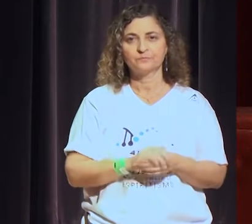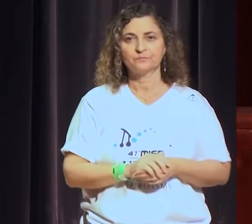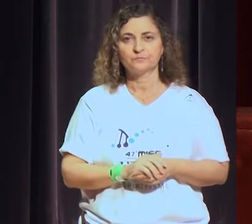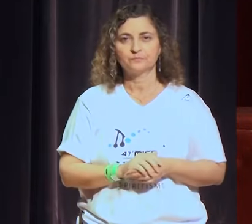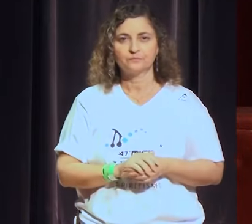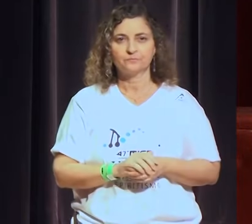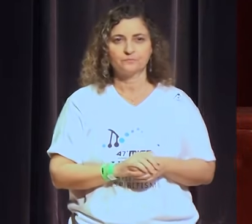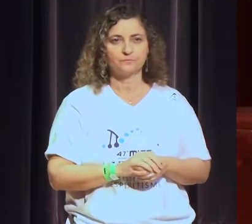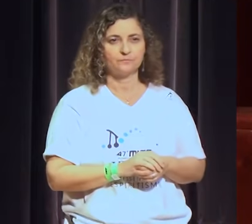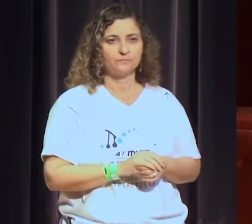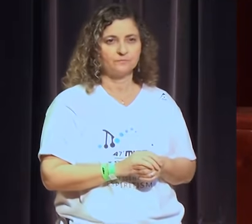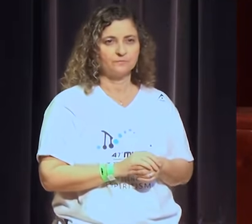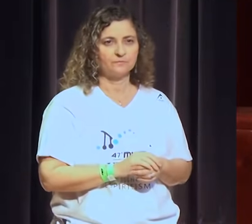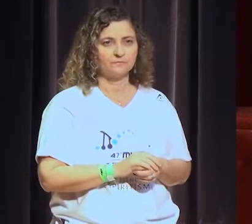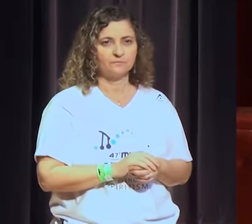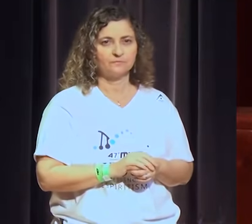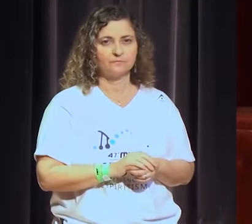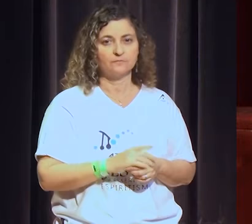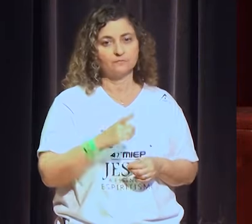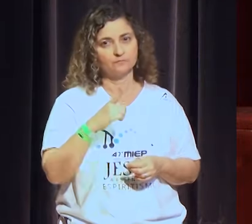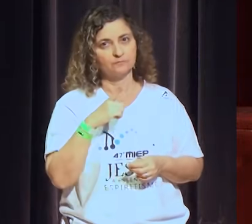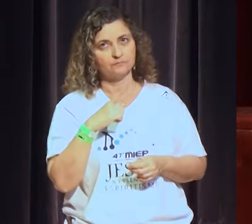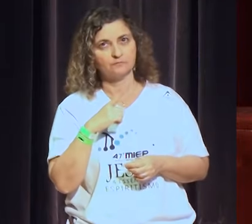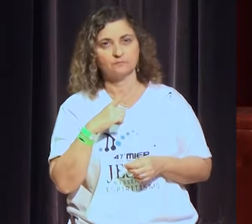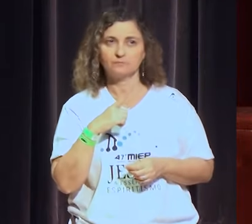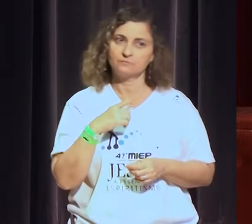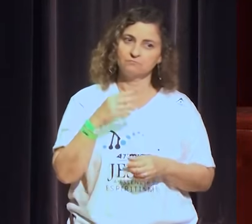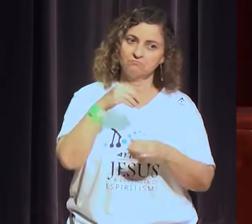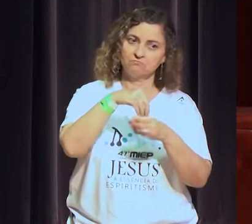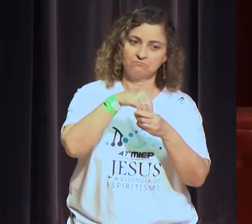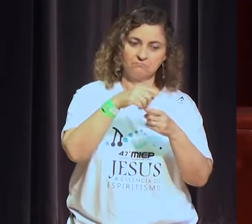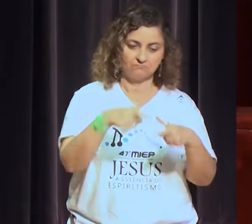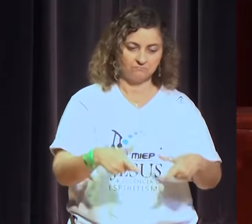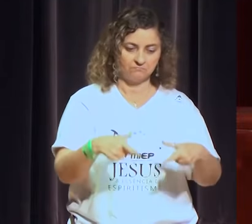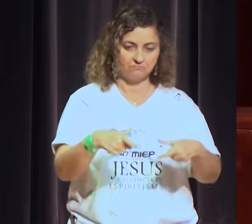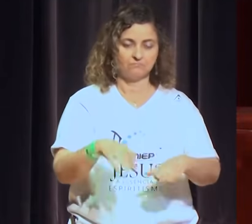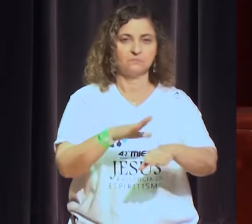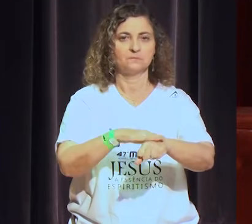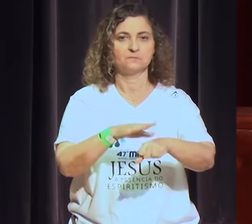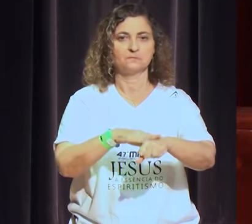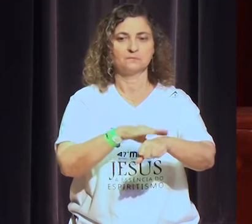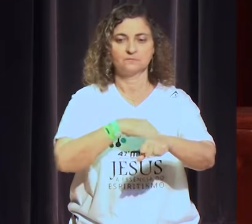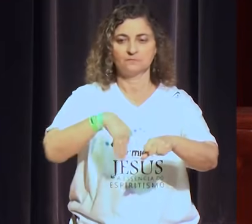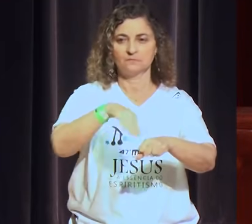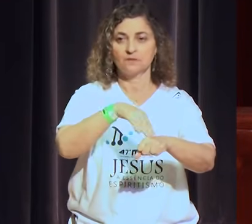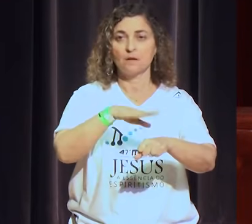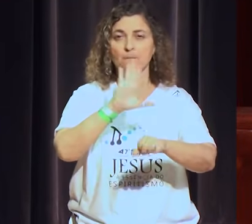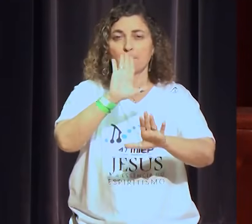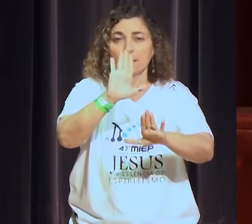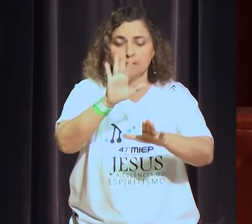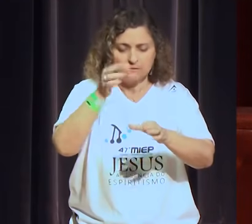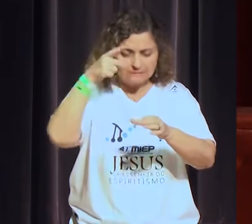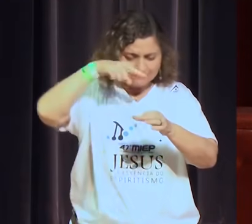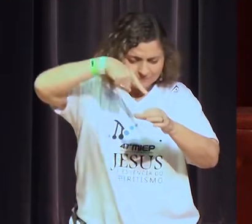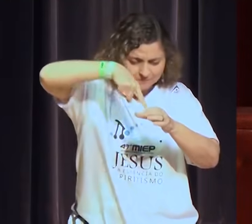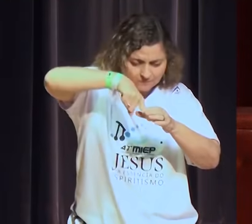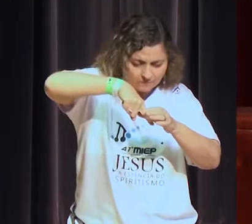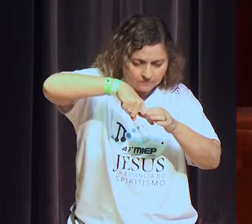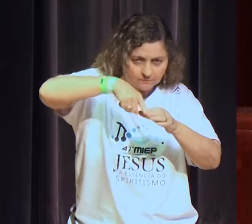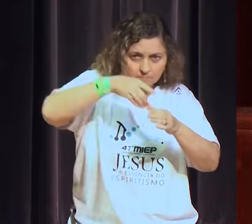ótimo. Tem massa, ocupa lugar no espaço. Aí eu começo a dividir o próton e o nêutron.